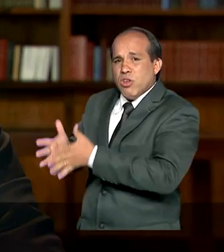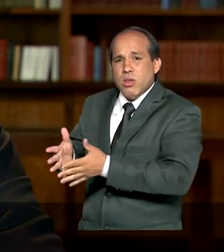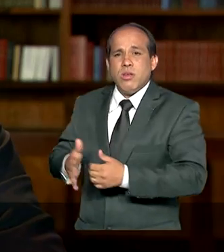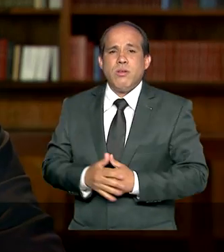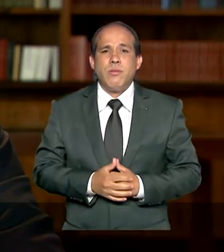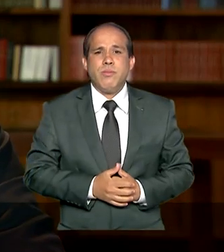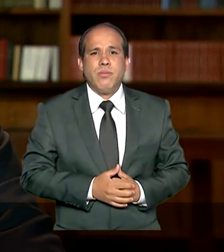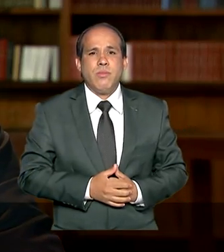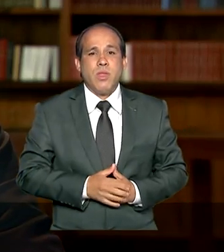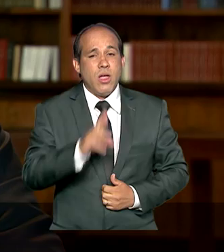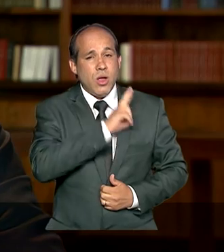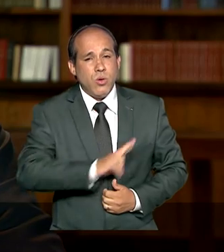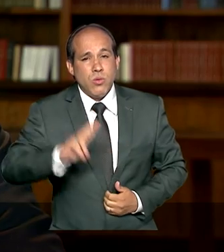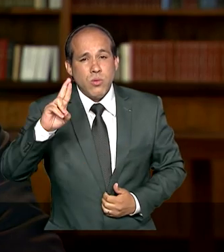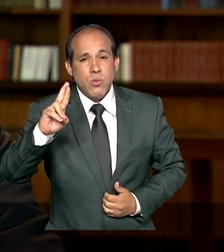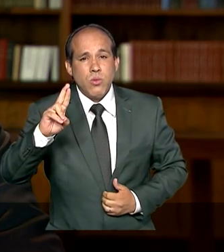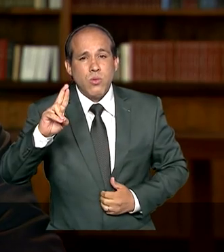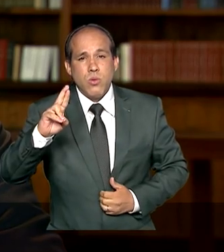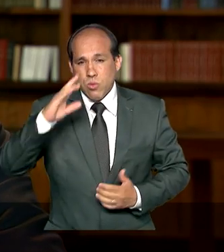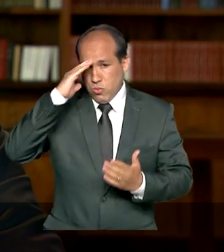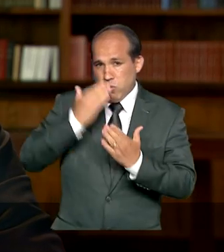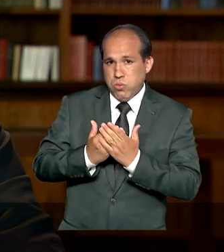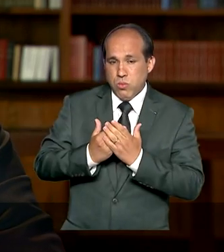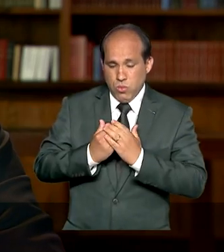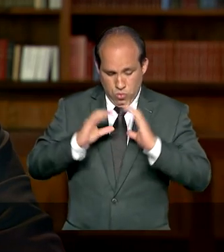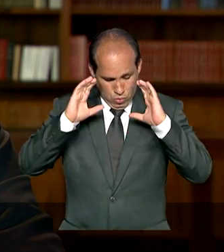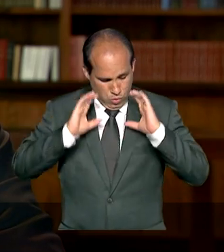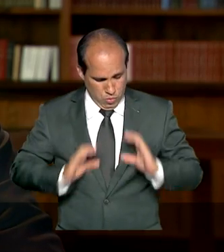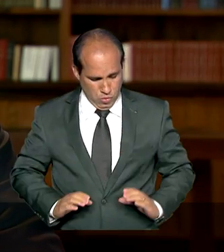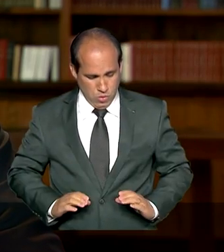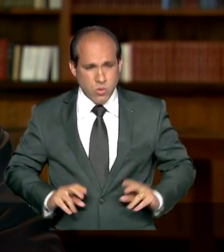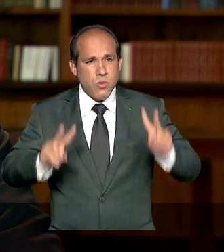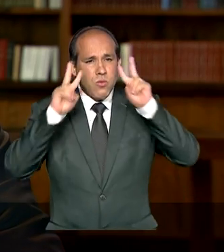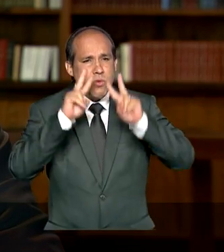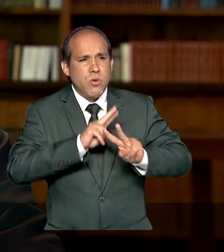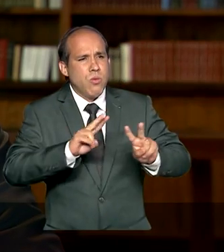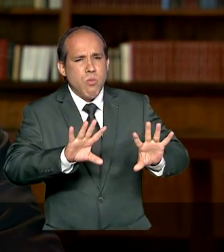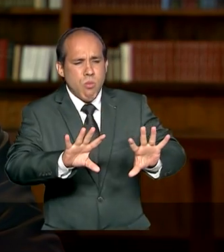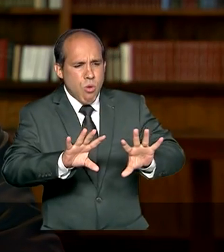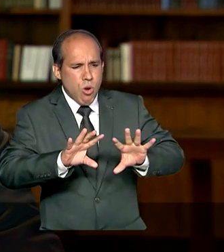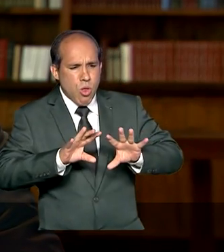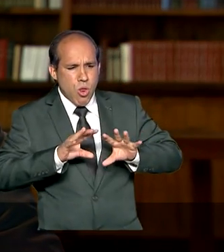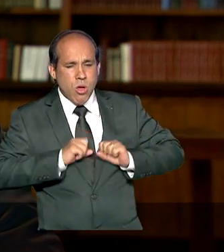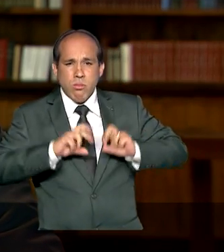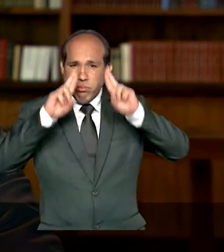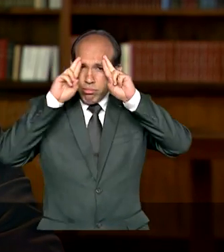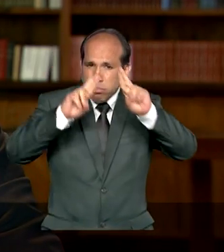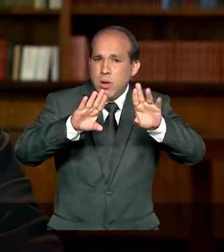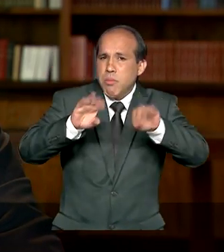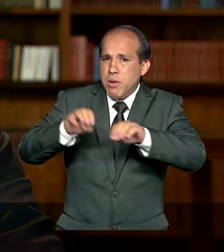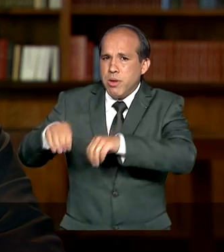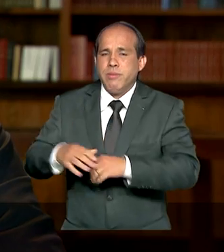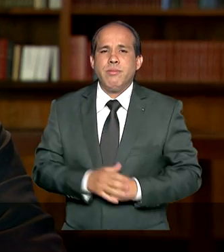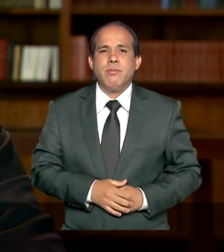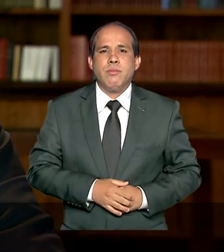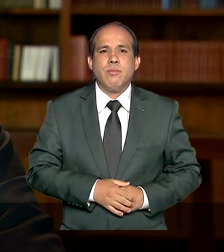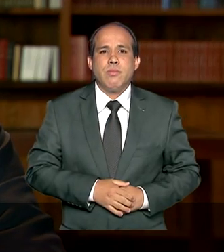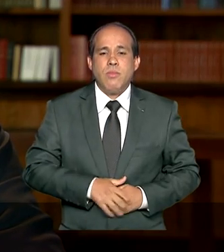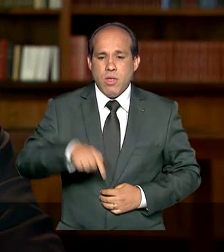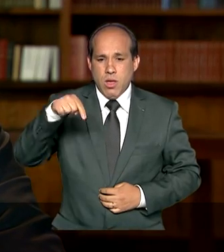perdido religiões crenças comportamentos e visões ela assimilados e respeitados